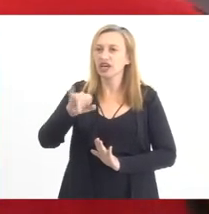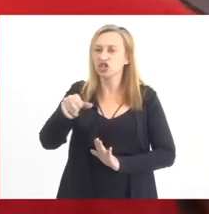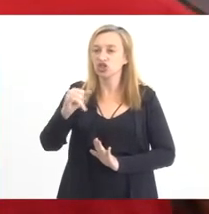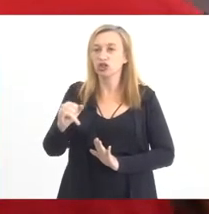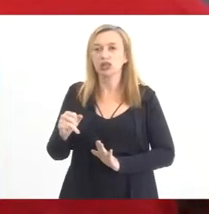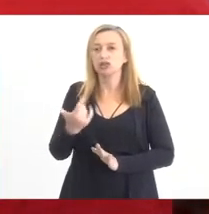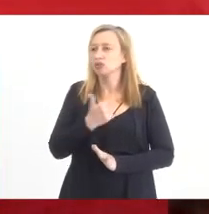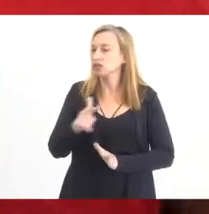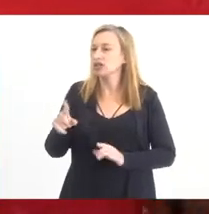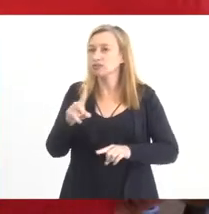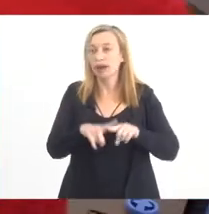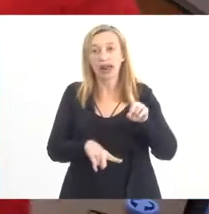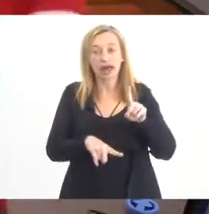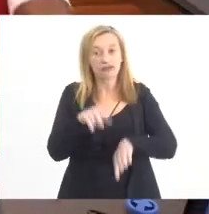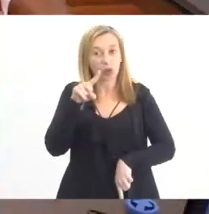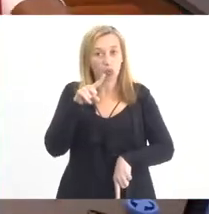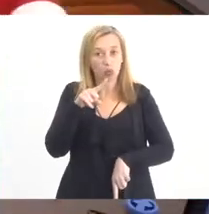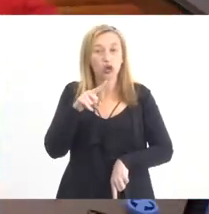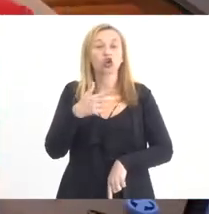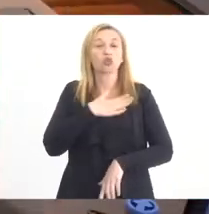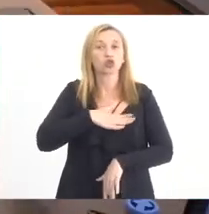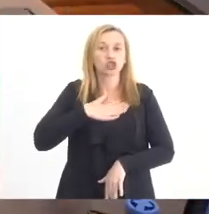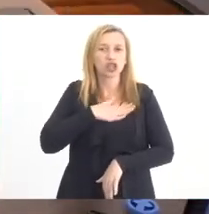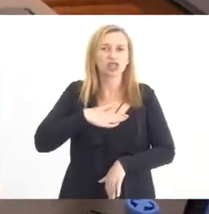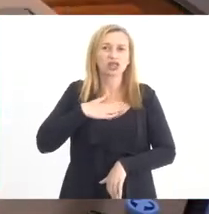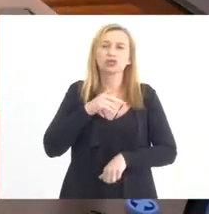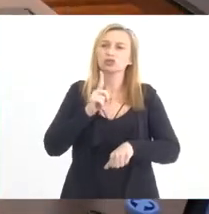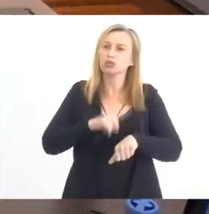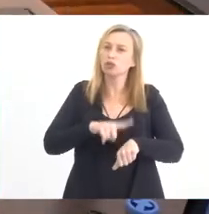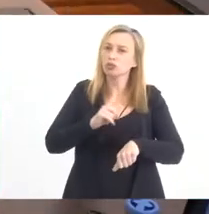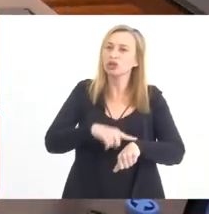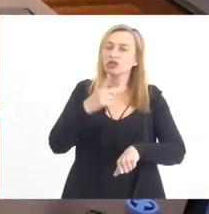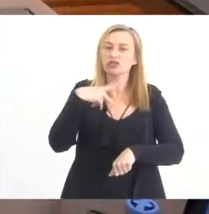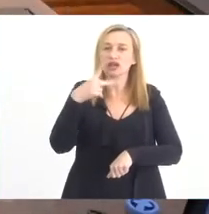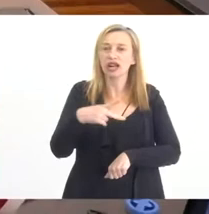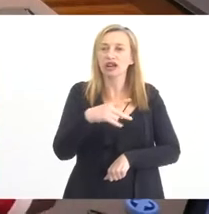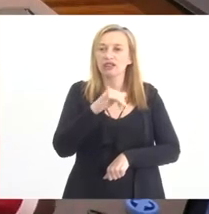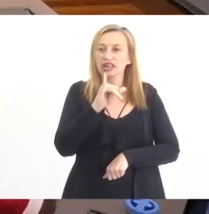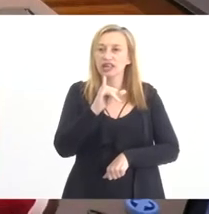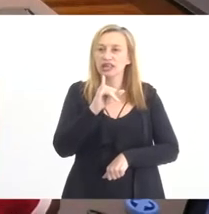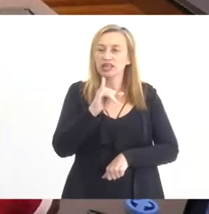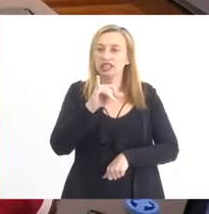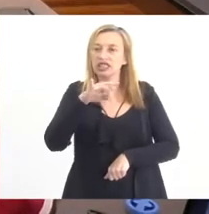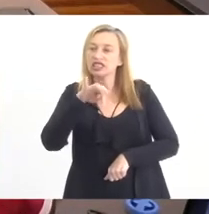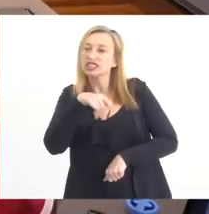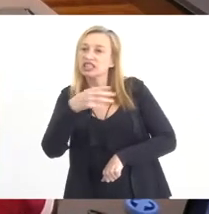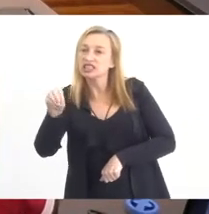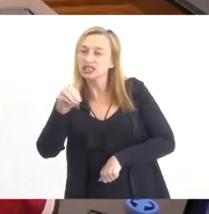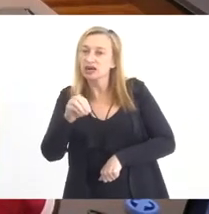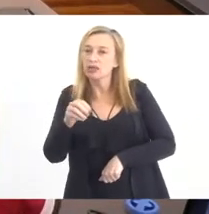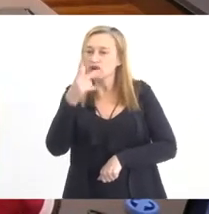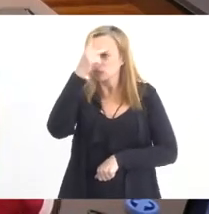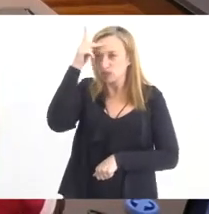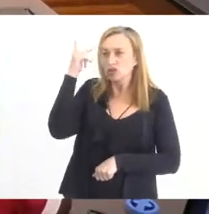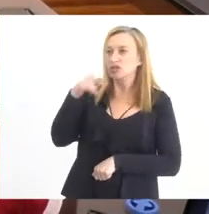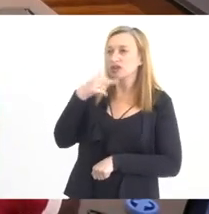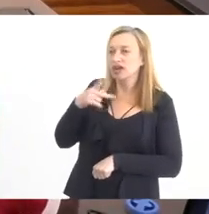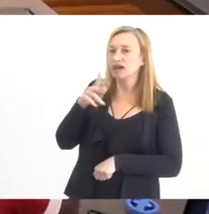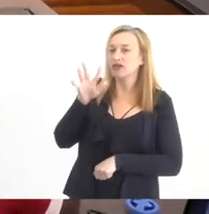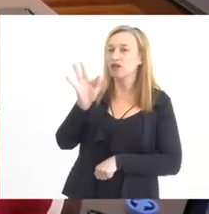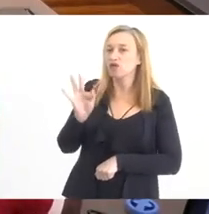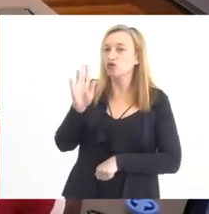Eu gostaria, na hora que ele falava extinção, as pessoas falavam fusão. Não.